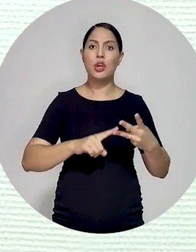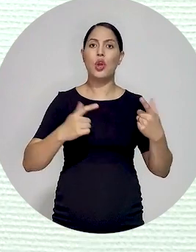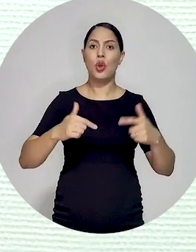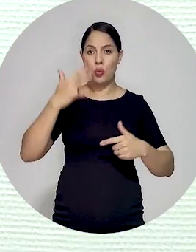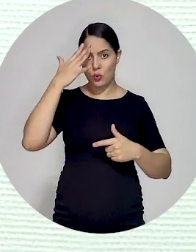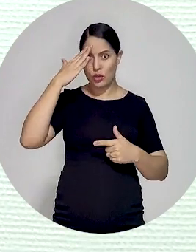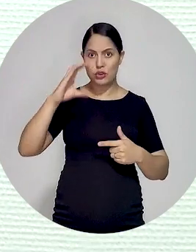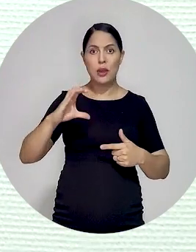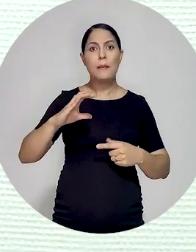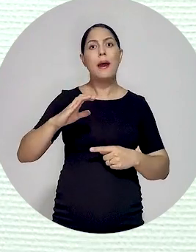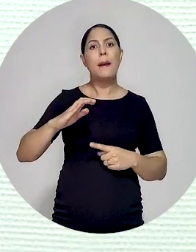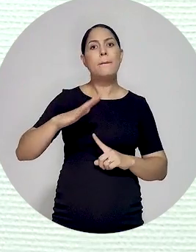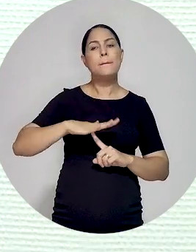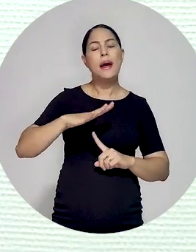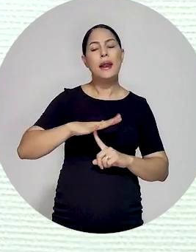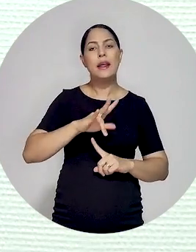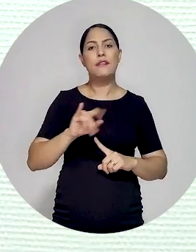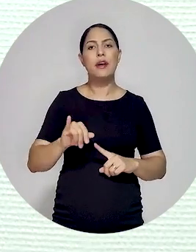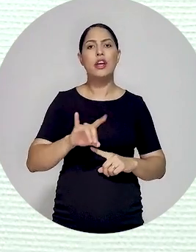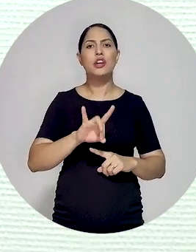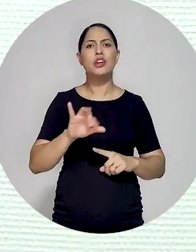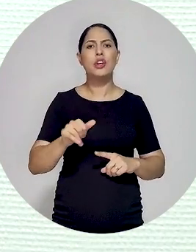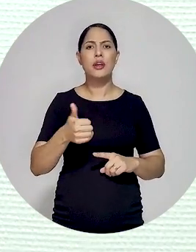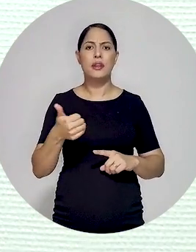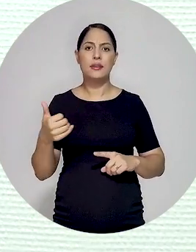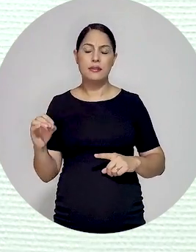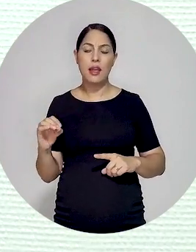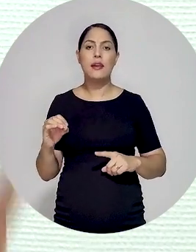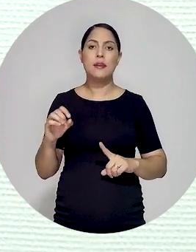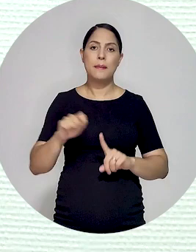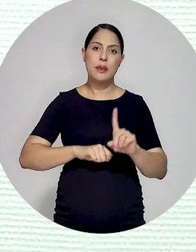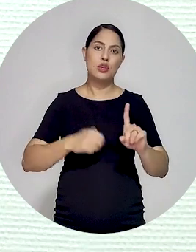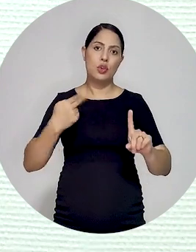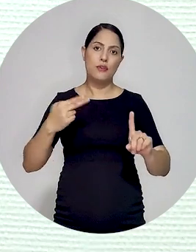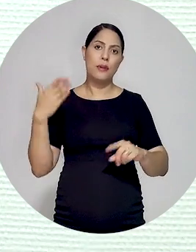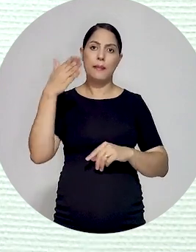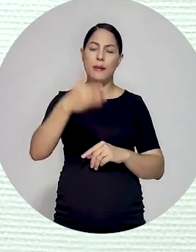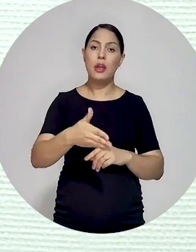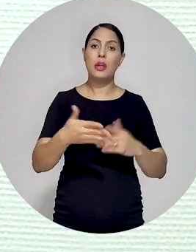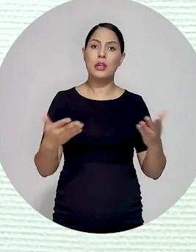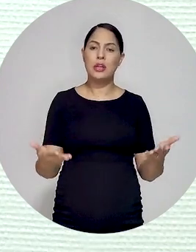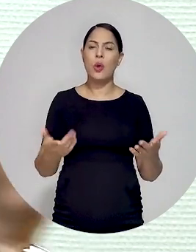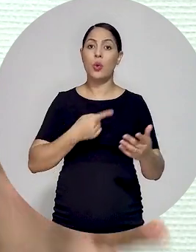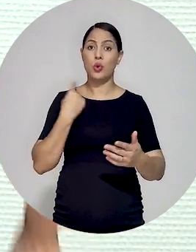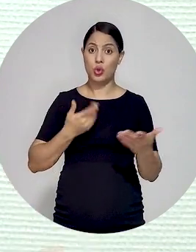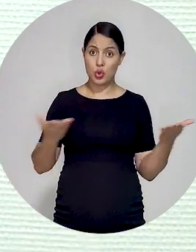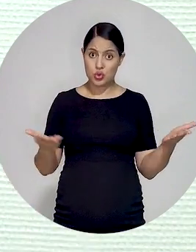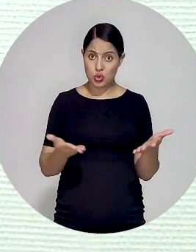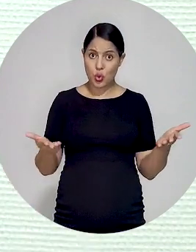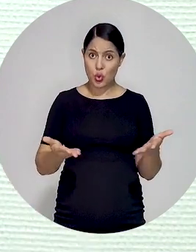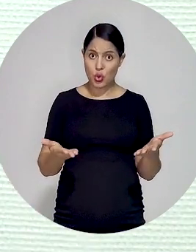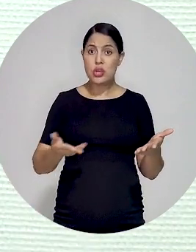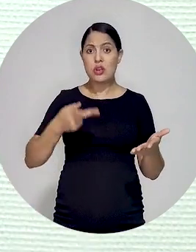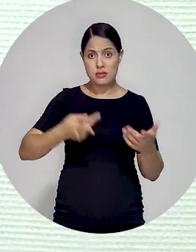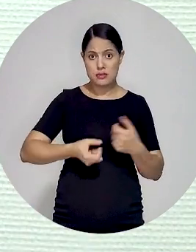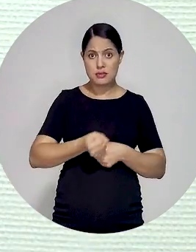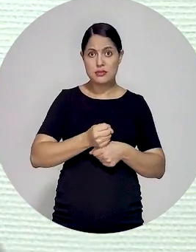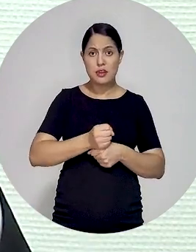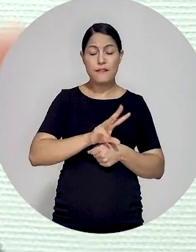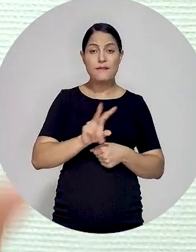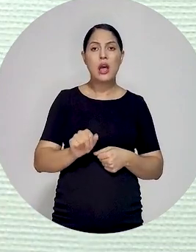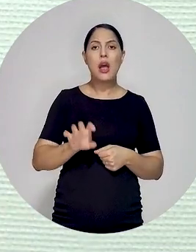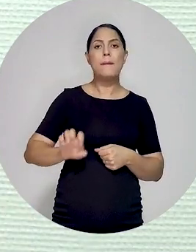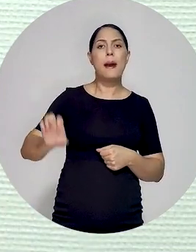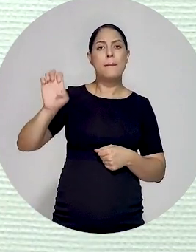depois, na sequência, em Curitiba, no Paraná, nos dias 10 e 11 de novembro. De maneira que terminaremos o primeiro ano da gestão indo a